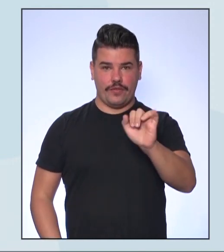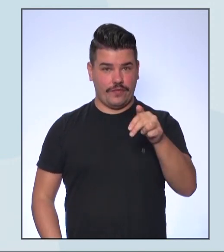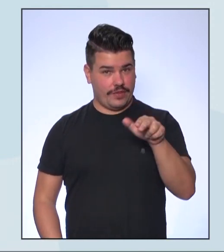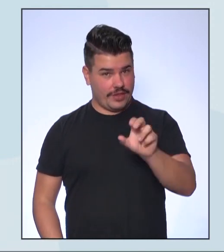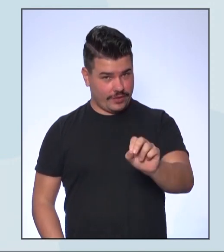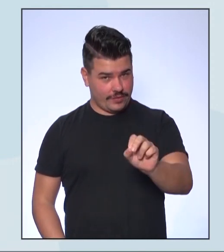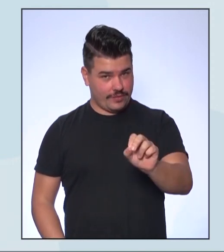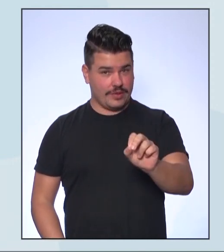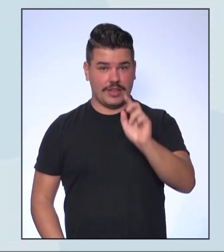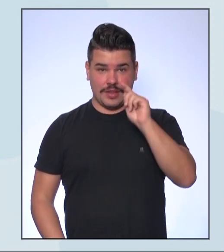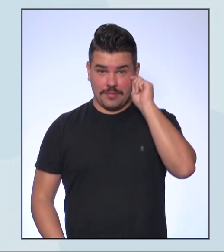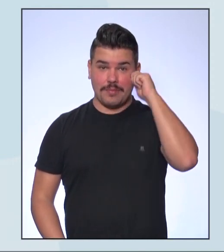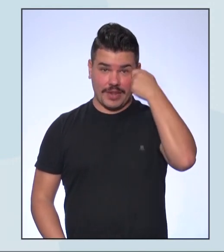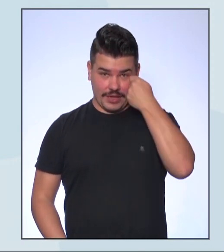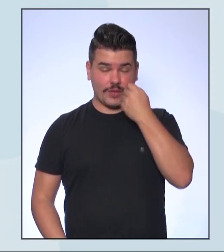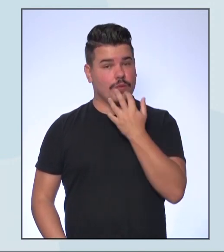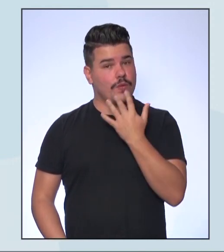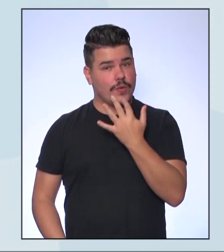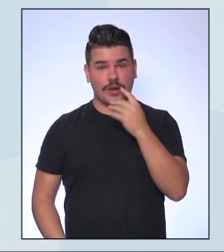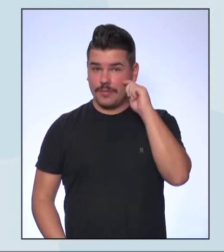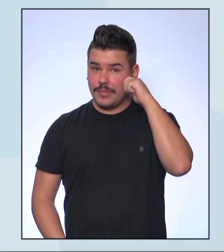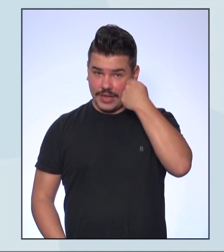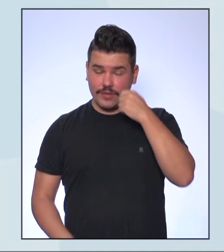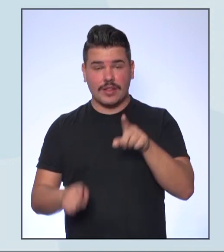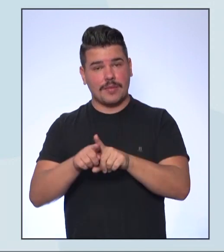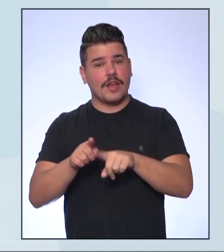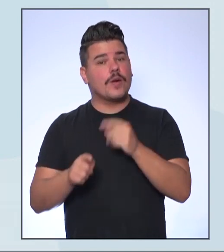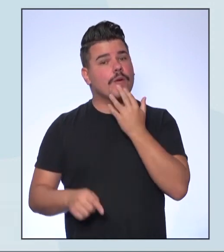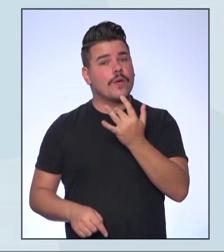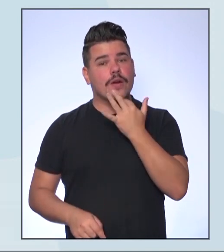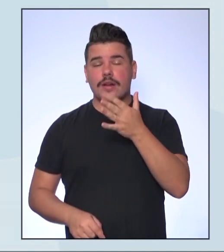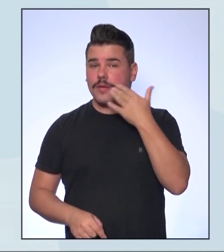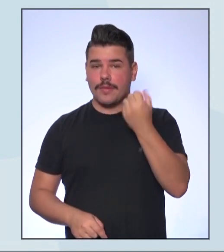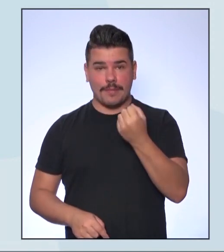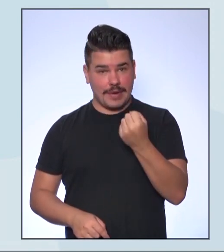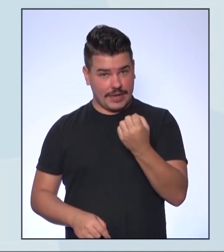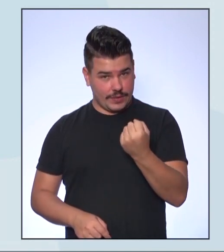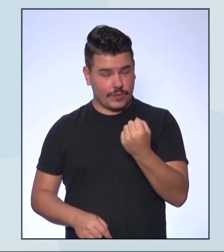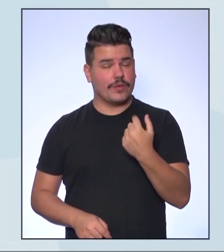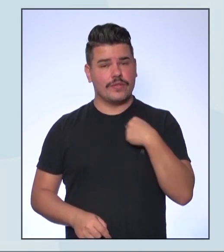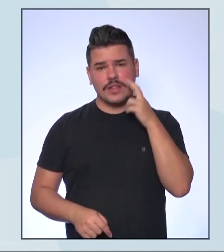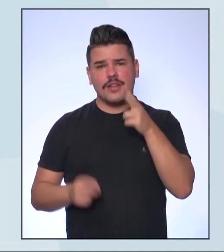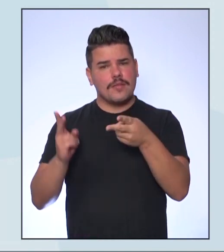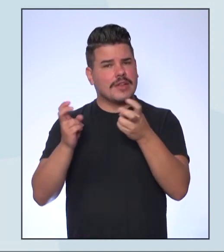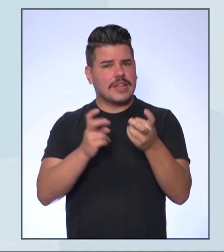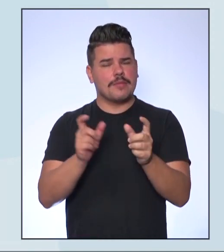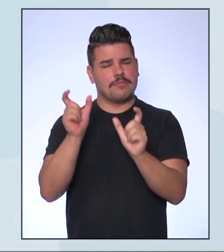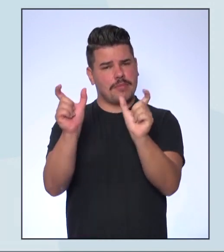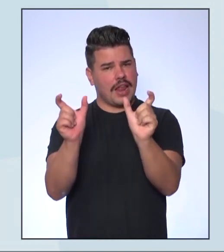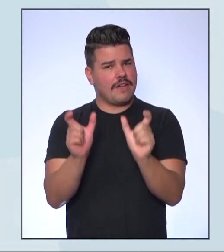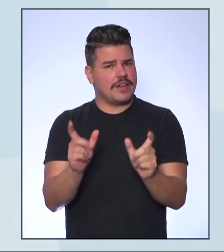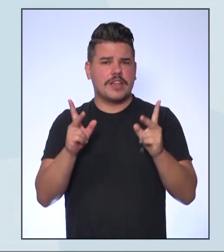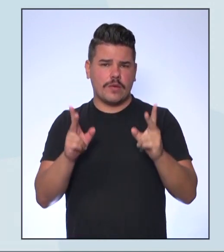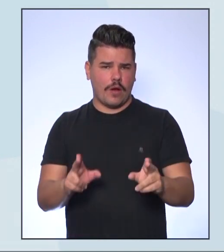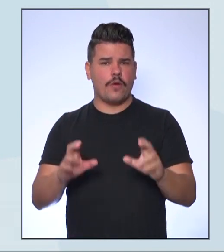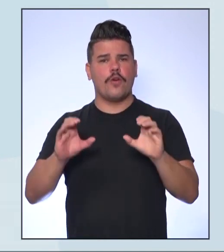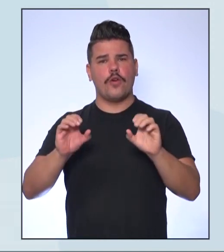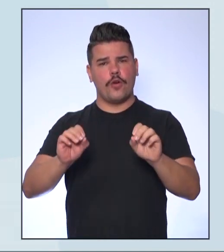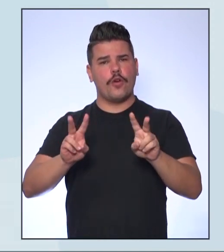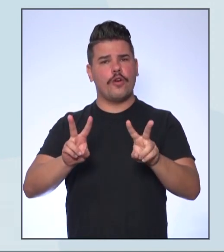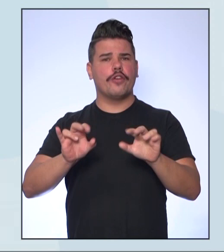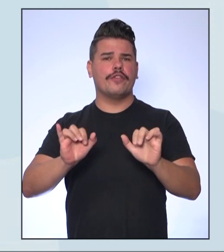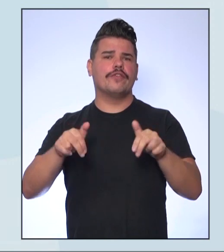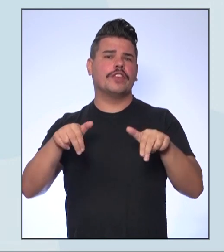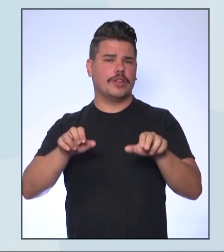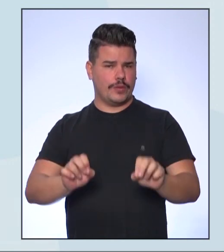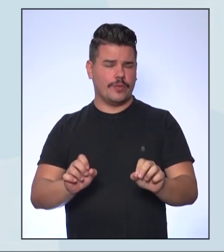escrita em preto, em branco, elas estão de acordo e da mesma forma, né? Vamos dizer que as duas palavras